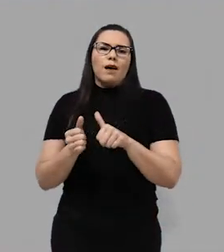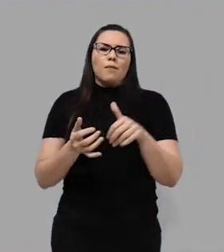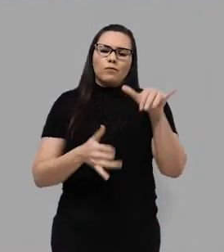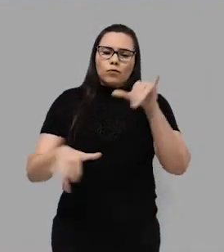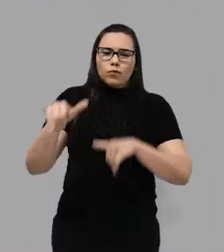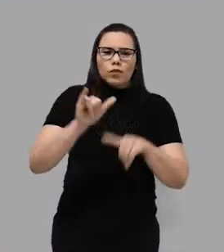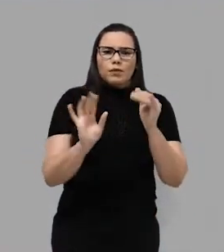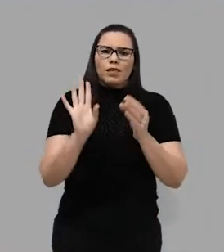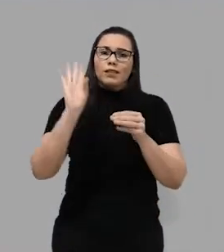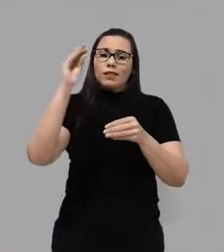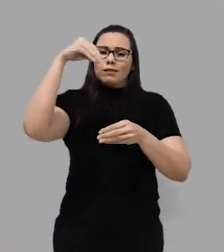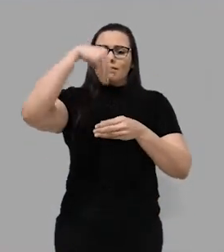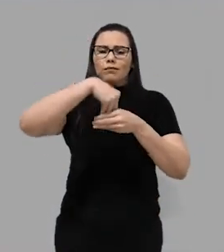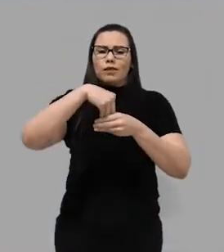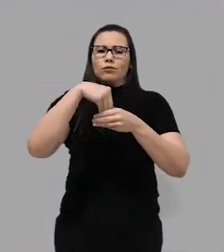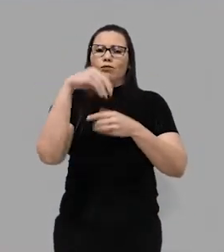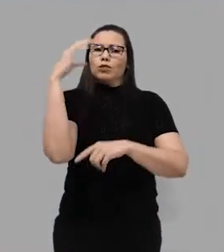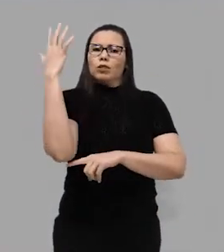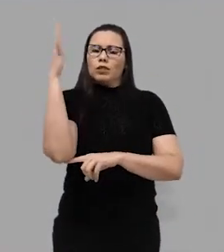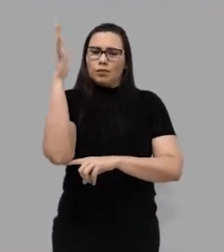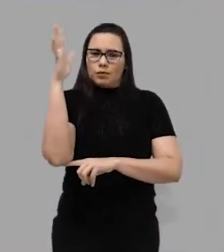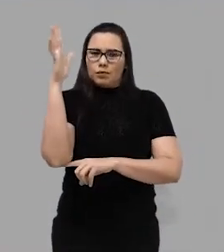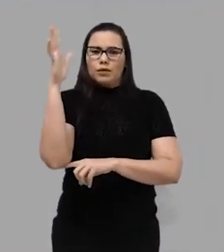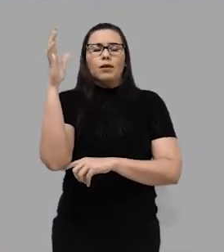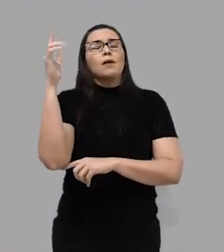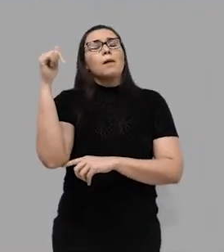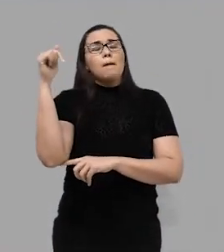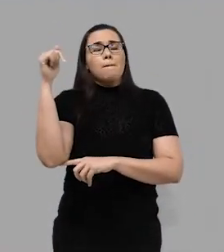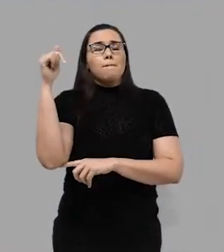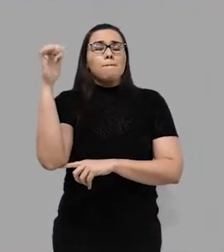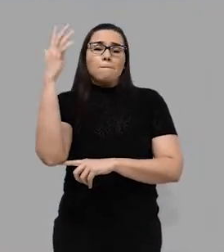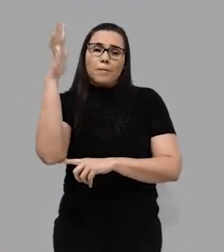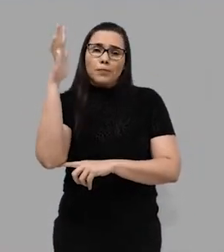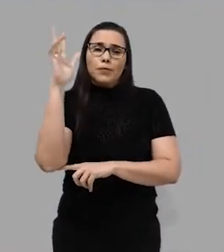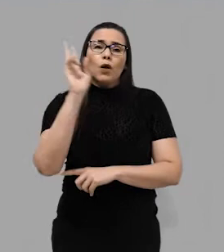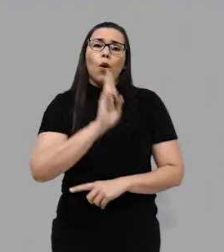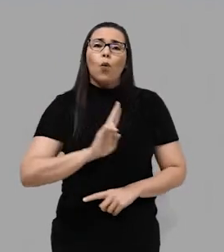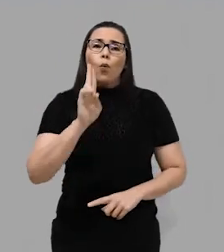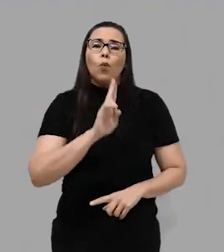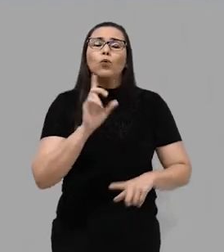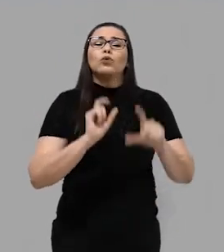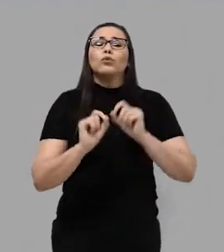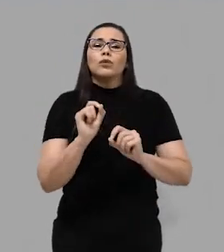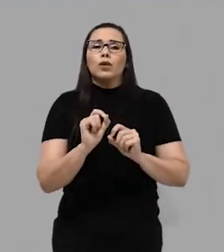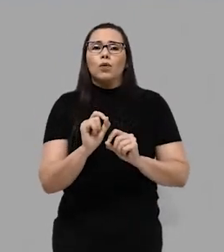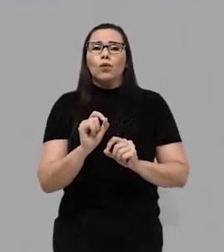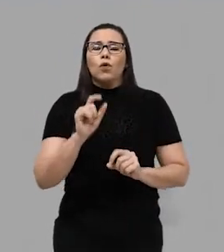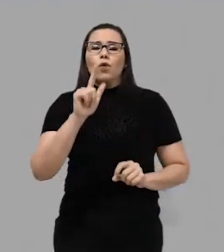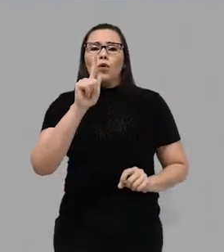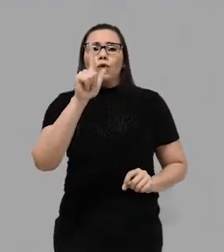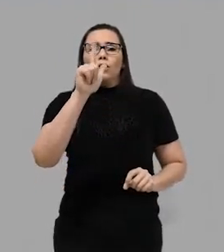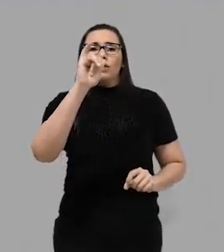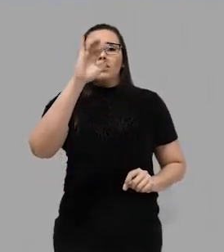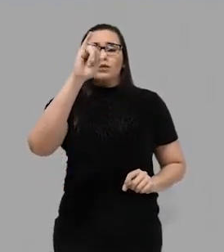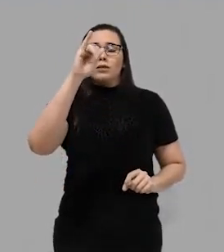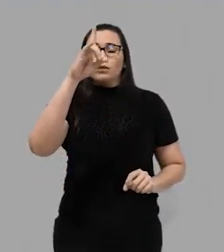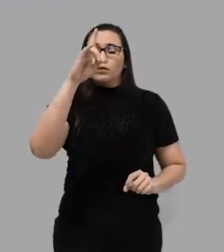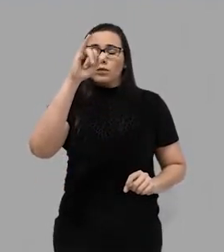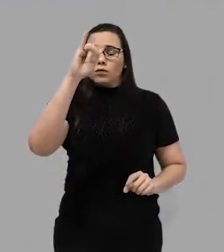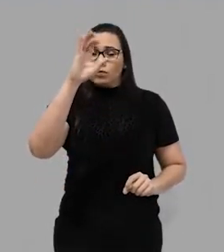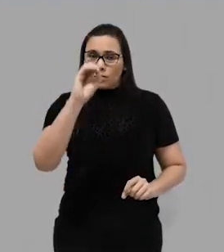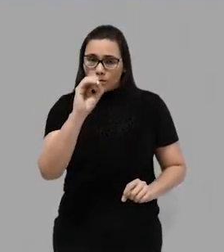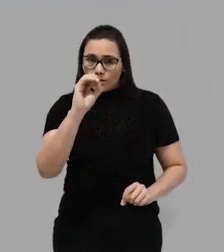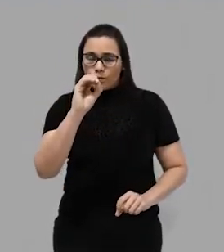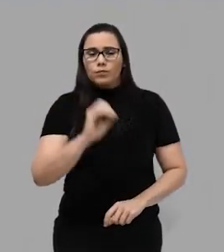a planta ela vai utilizar o glicídio que ela produz, o carboidrato que ela produz na fotossíntese, ela utiliza para si,